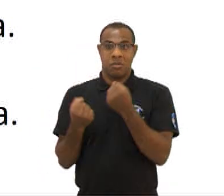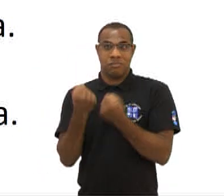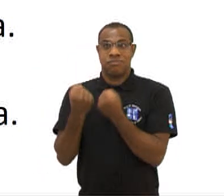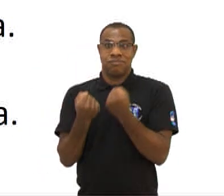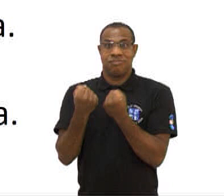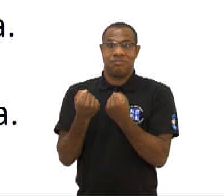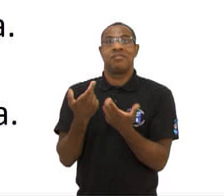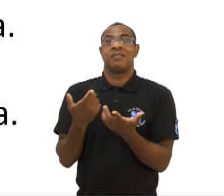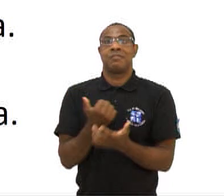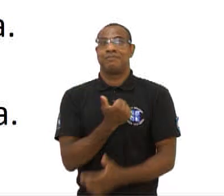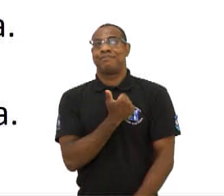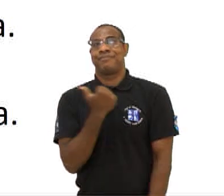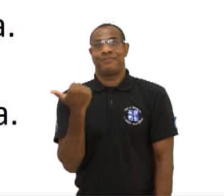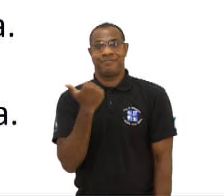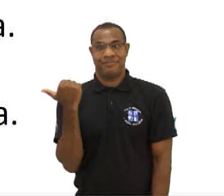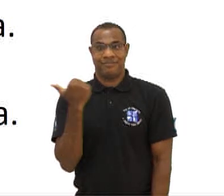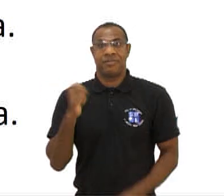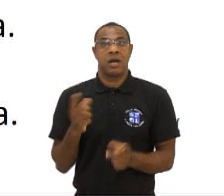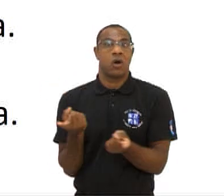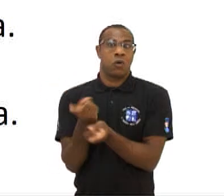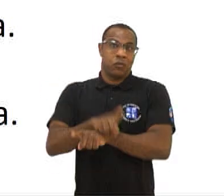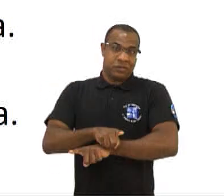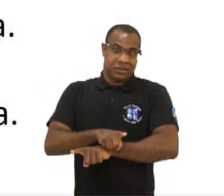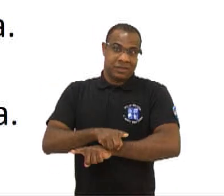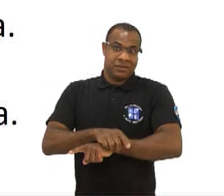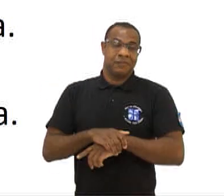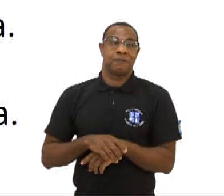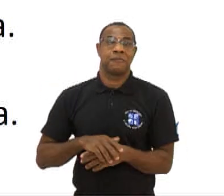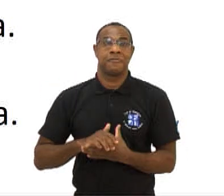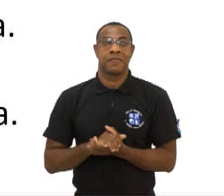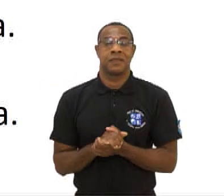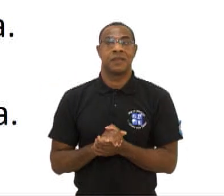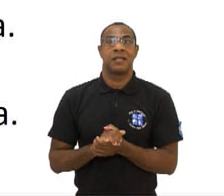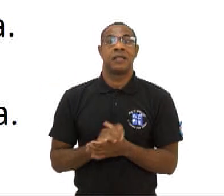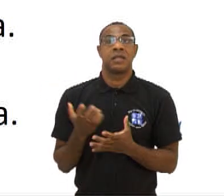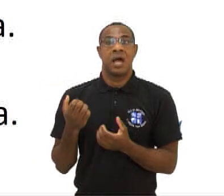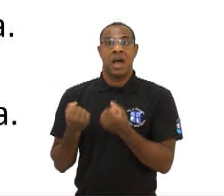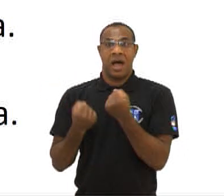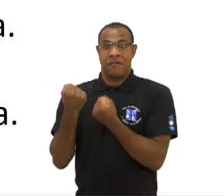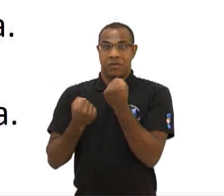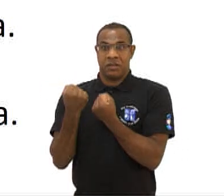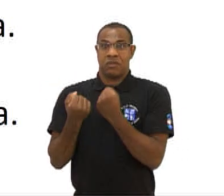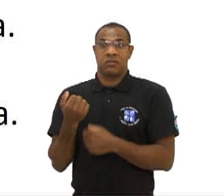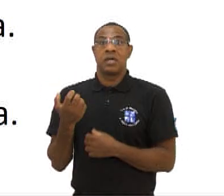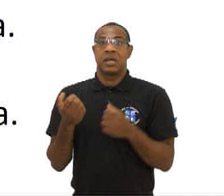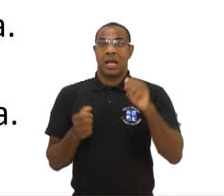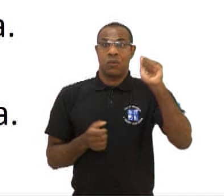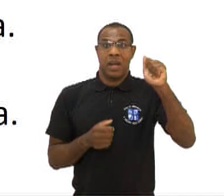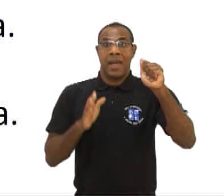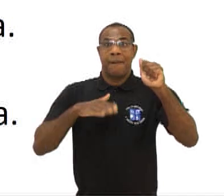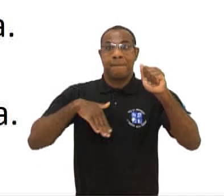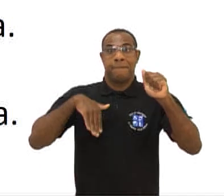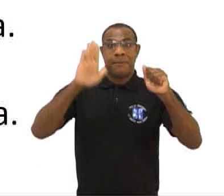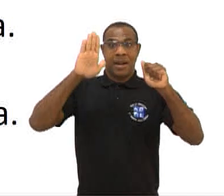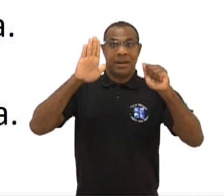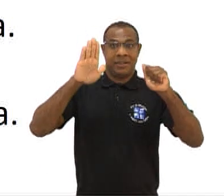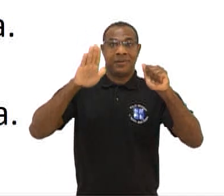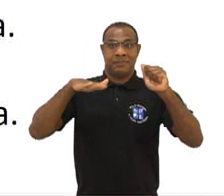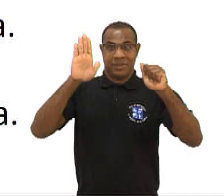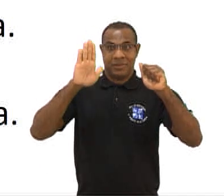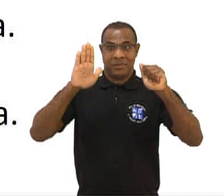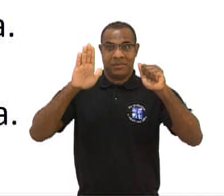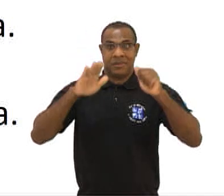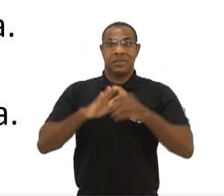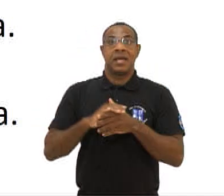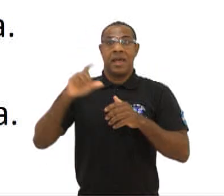direita. E assim vai indo, né? A velocidade do carrinho A ela é maior que 0, e a velocidade do carrinho A ela é menor que a velocidade do carrinho